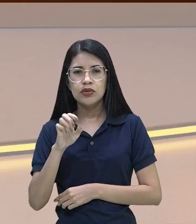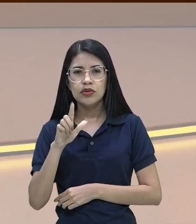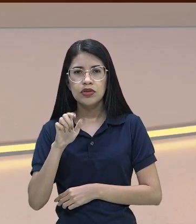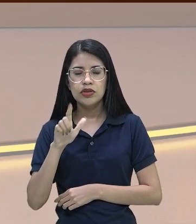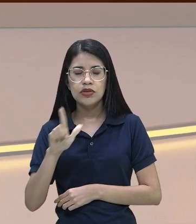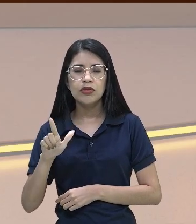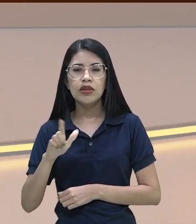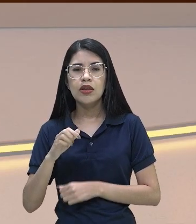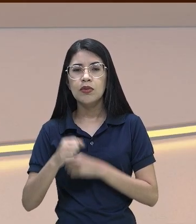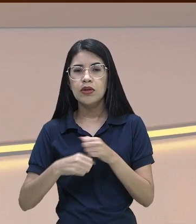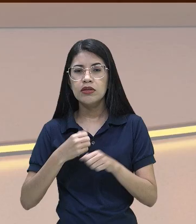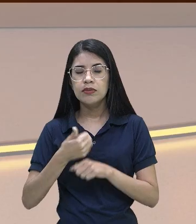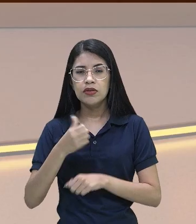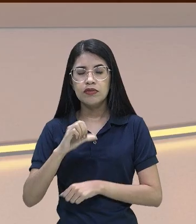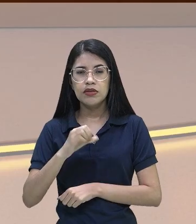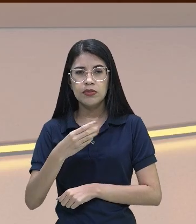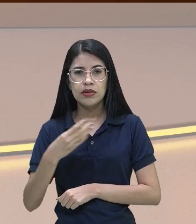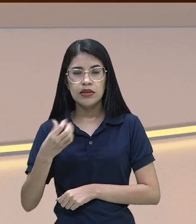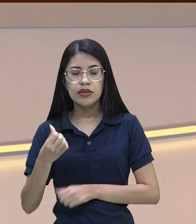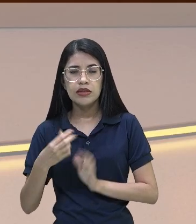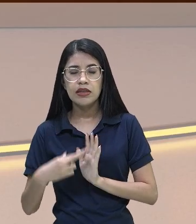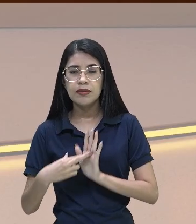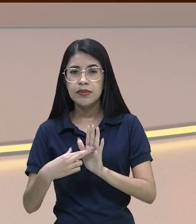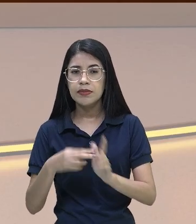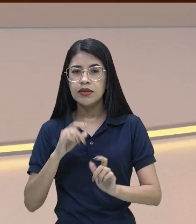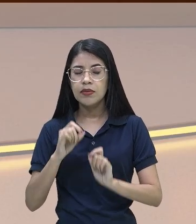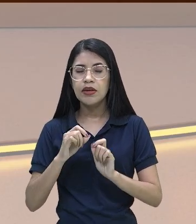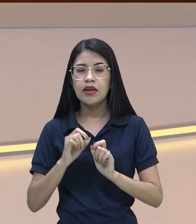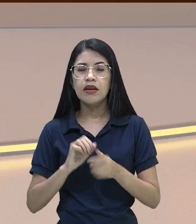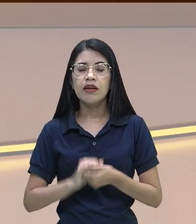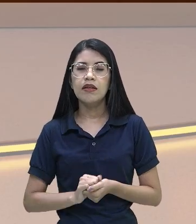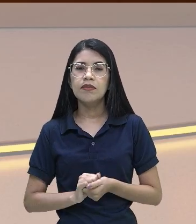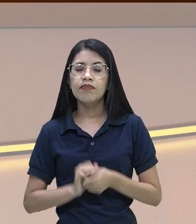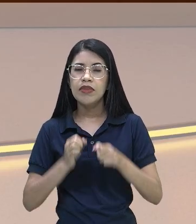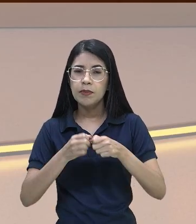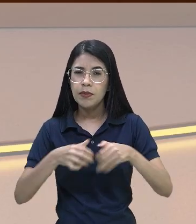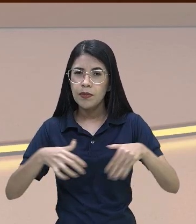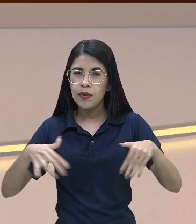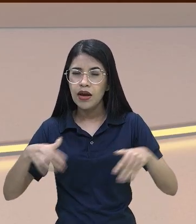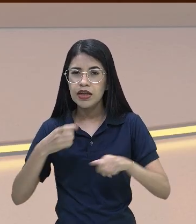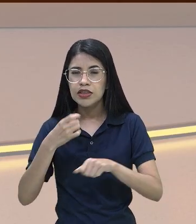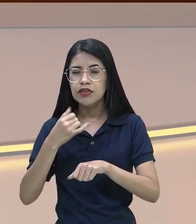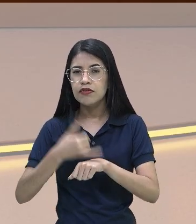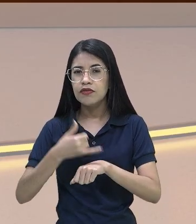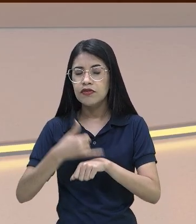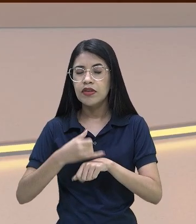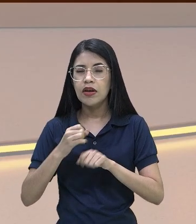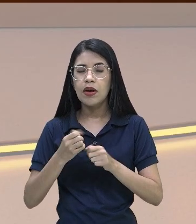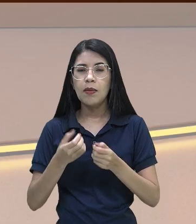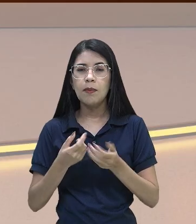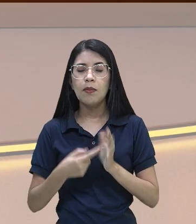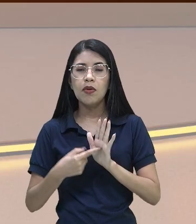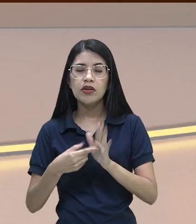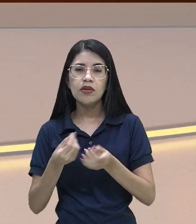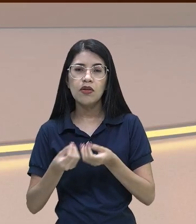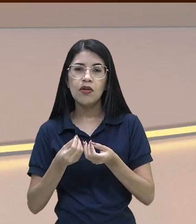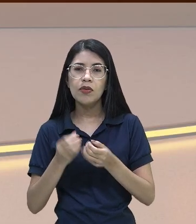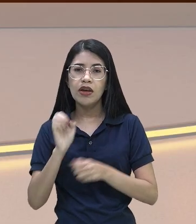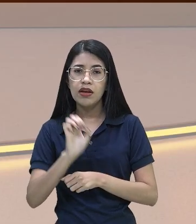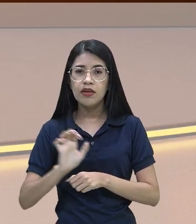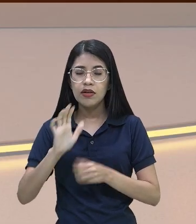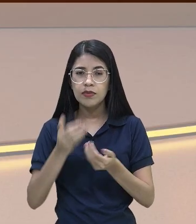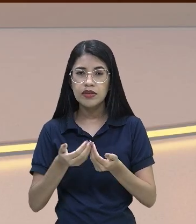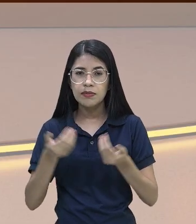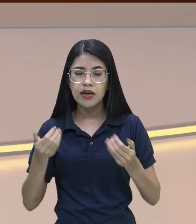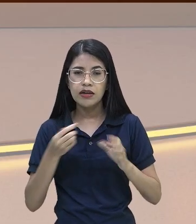1946, e ela representa, né, a expressão cortina de ferro, representa essa divisão da Europa entre capitalismo e